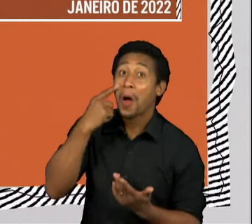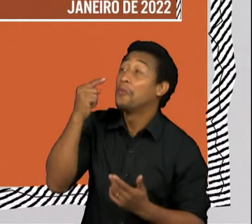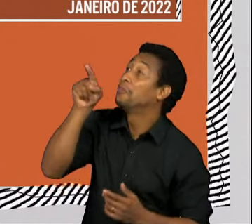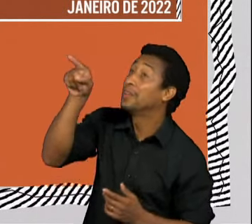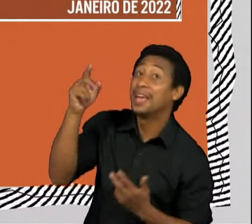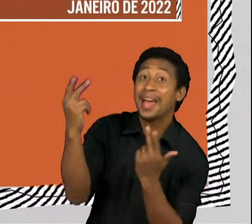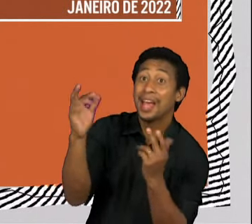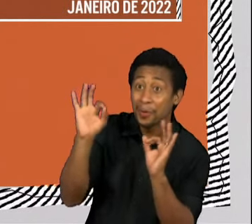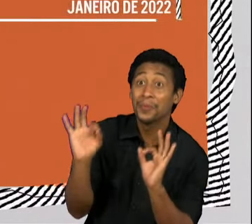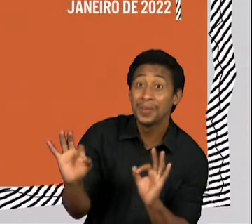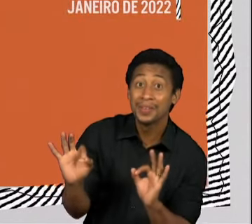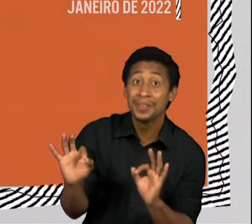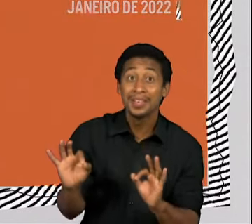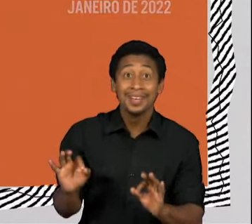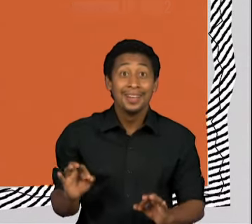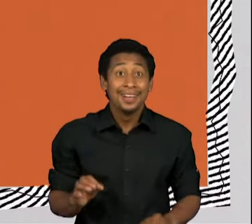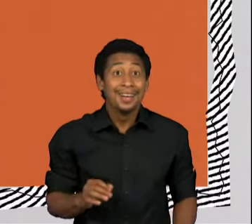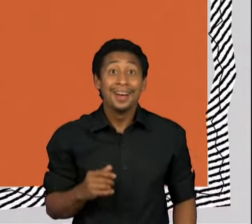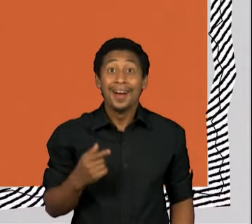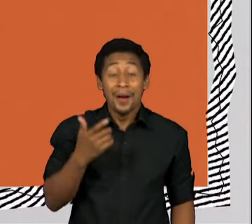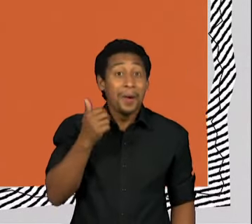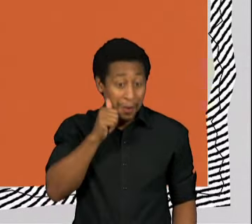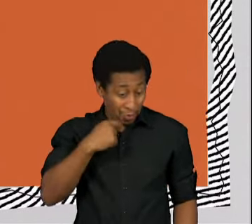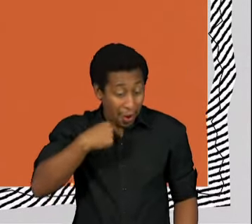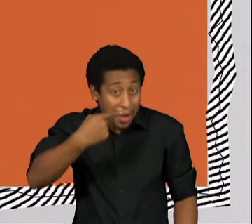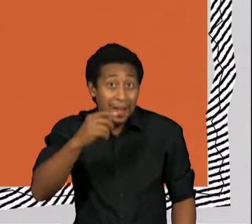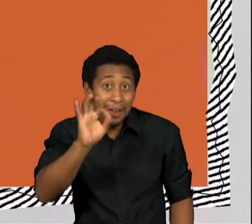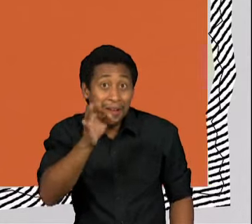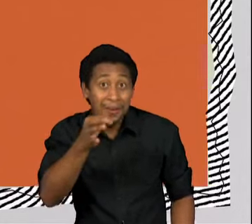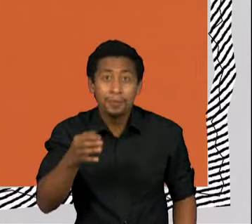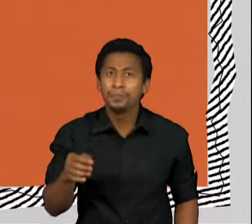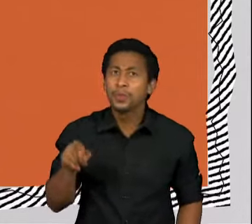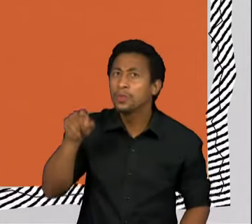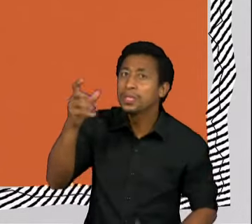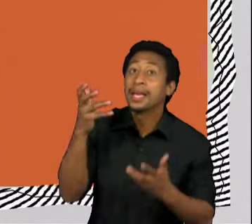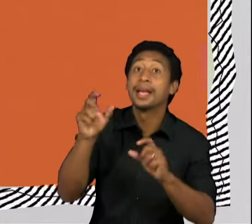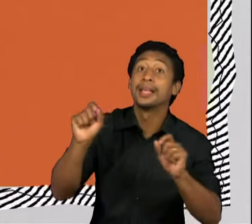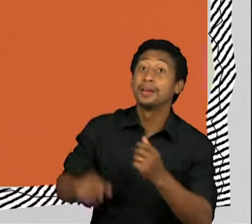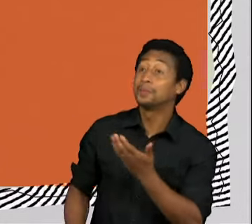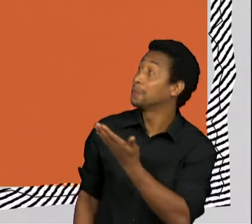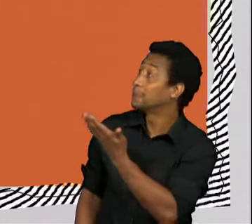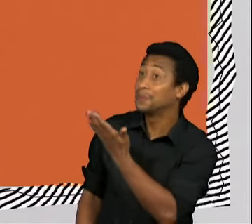você vem aqui mamãe você quer ser aonde é